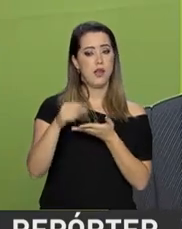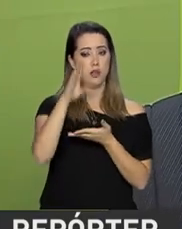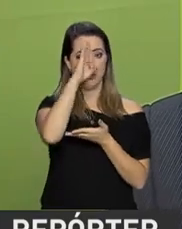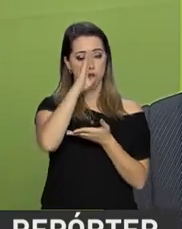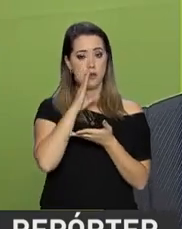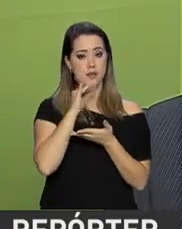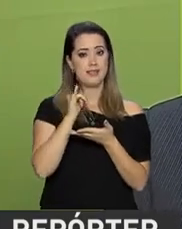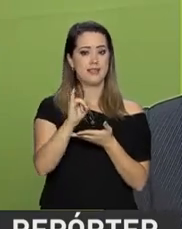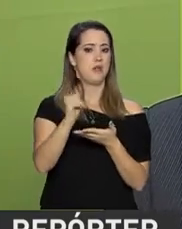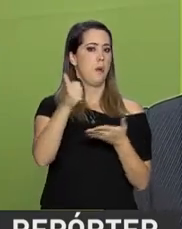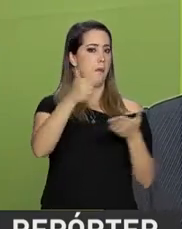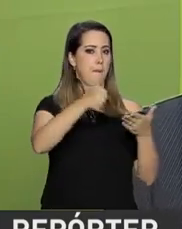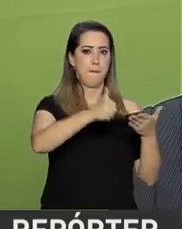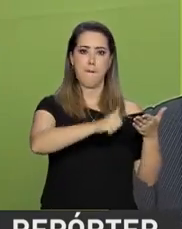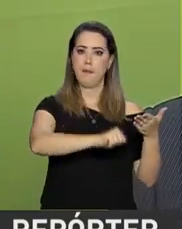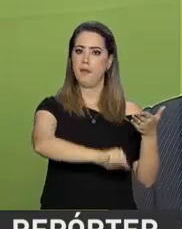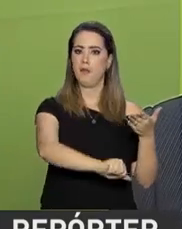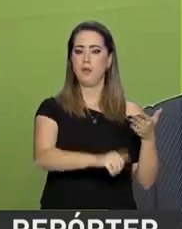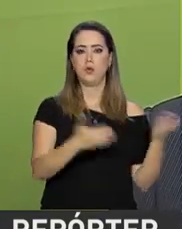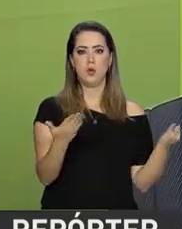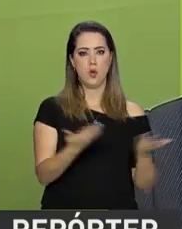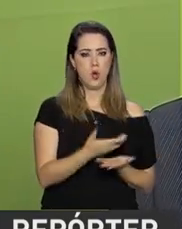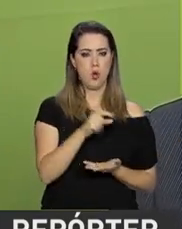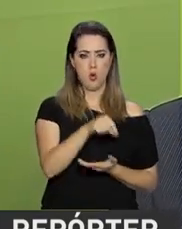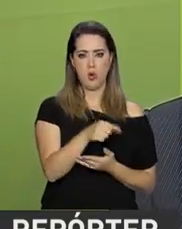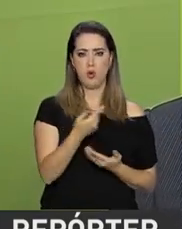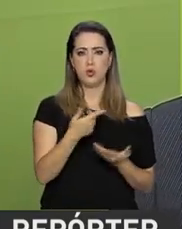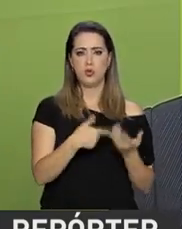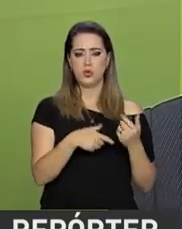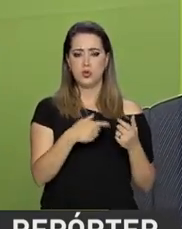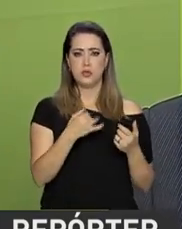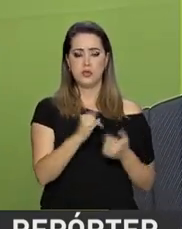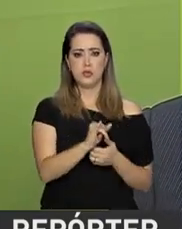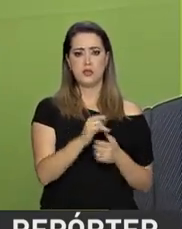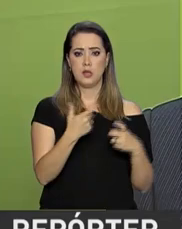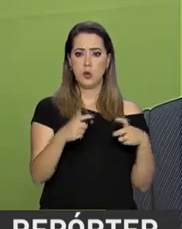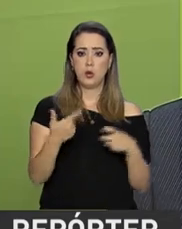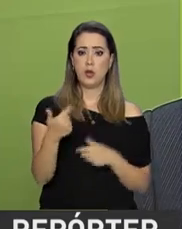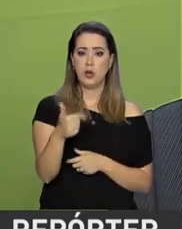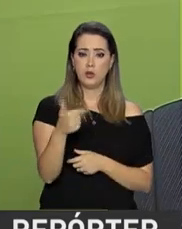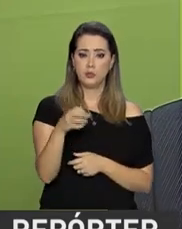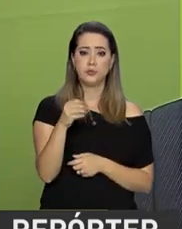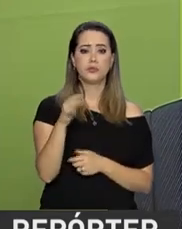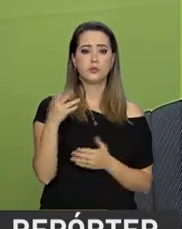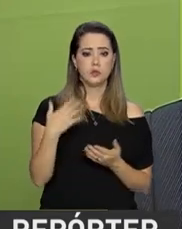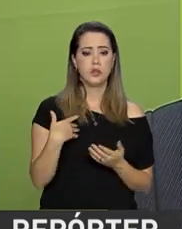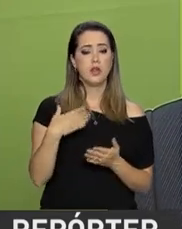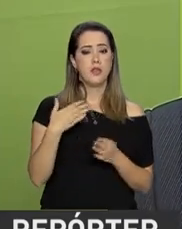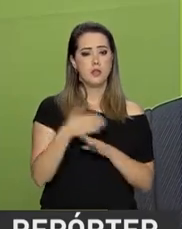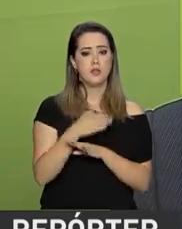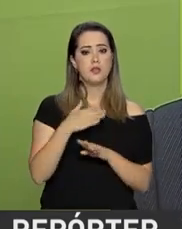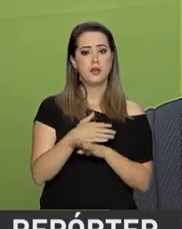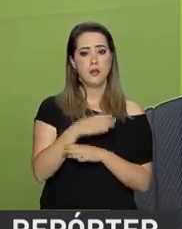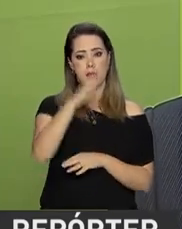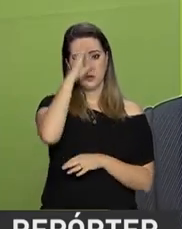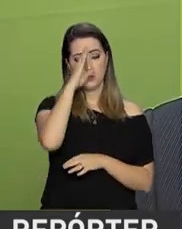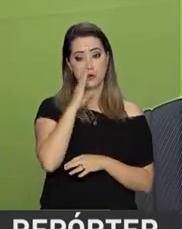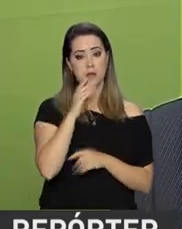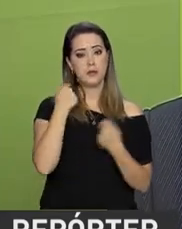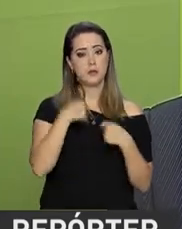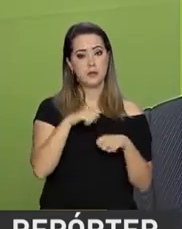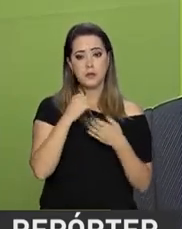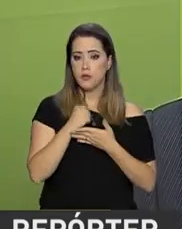estado piore, que hoje não está em gratuidade, mas que venha piorar, ele vai entrar também nessa situação de gratuidade, vai passar a